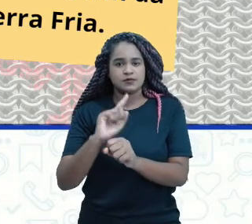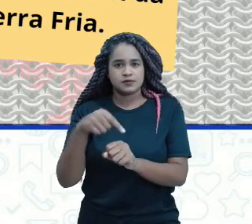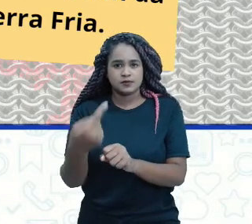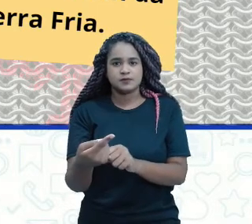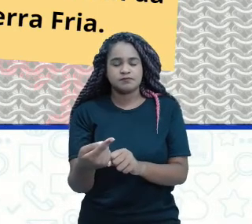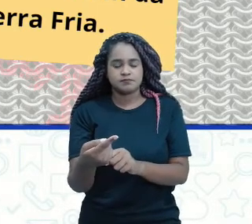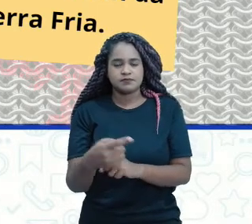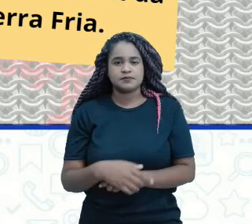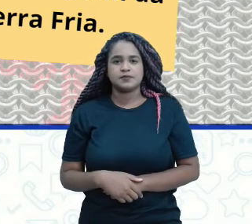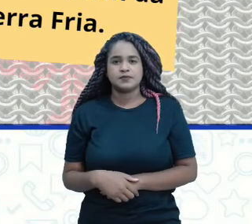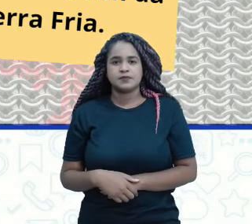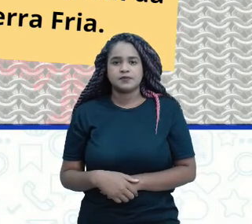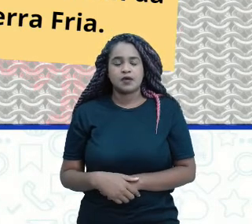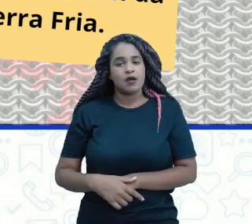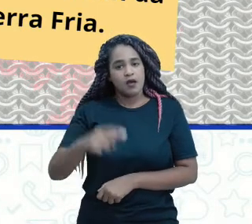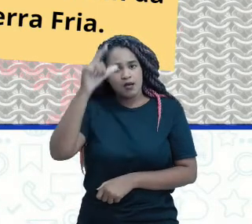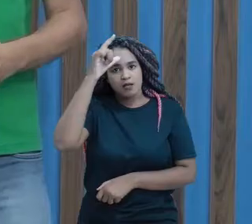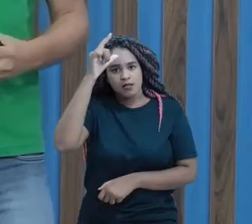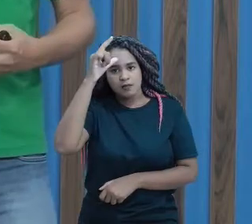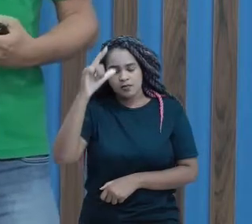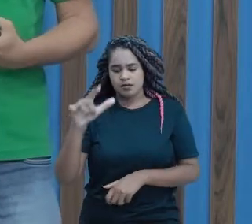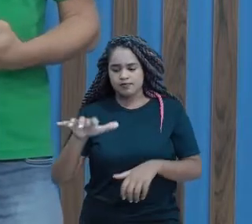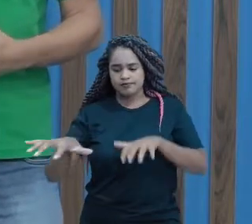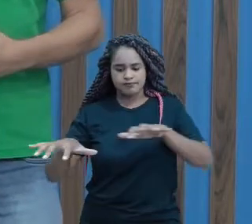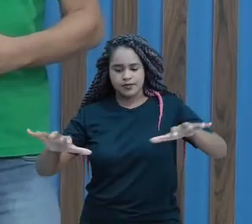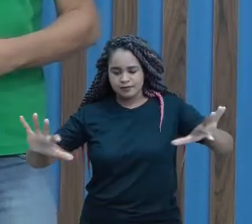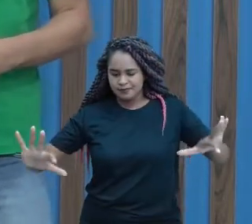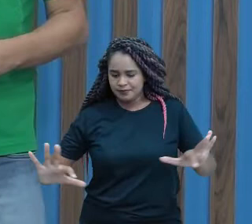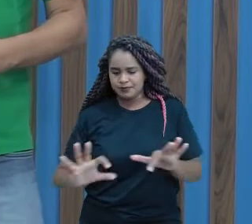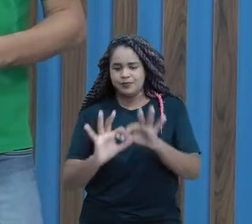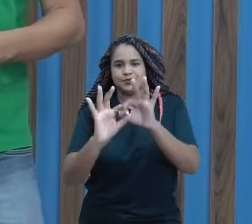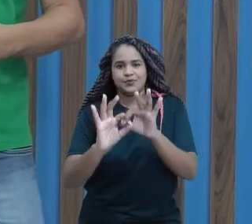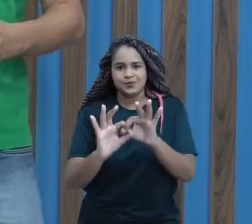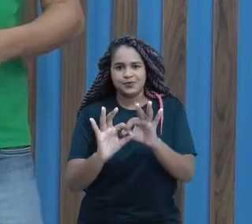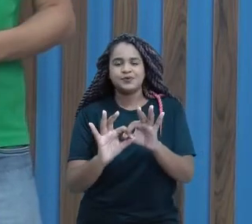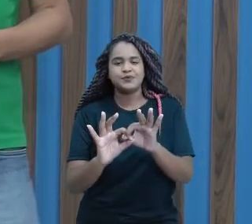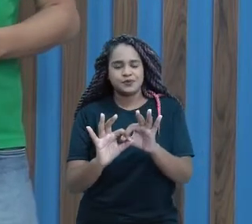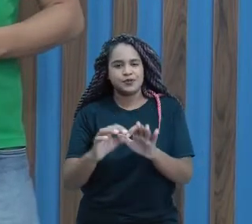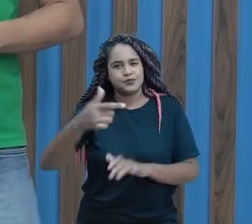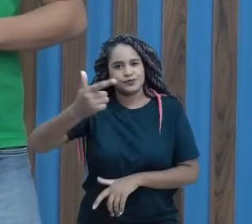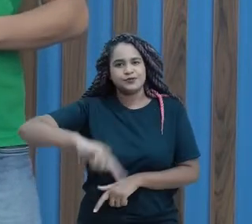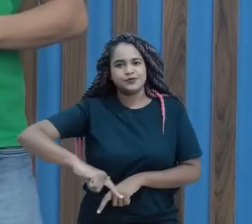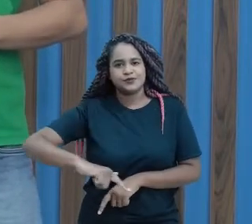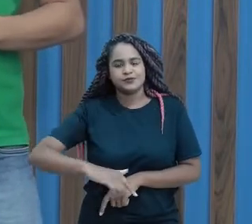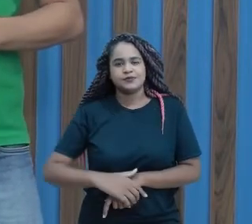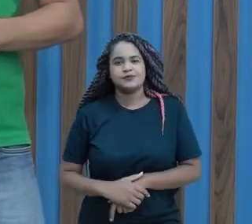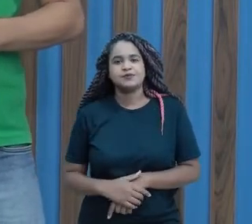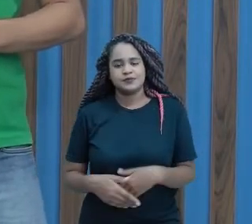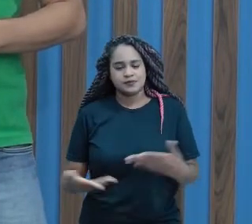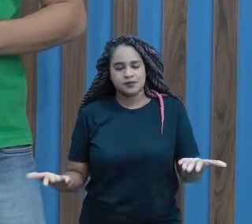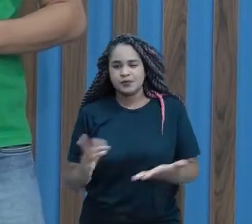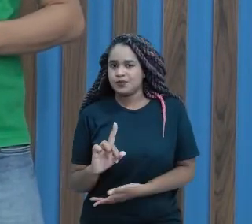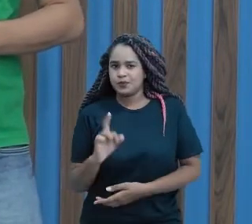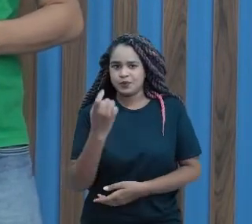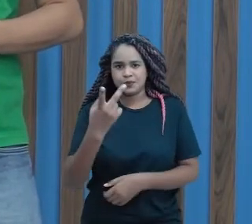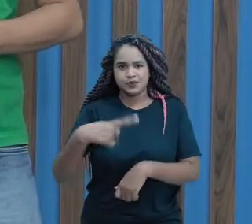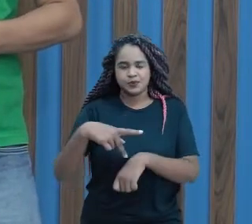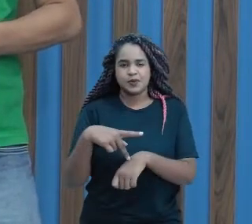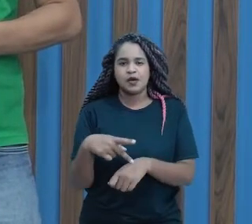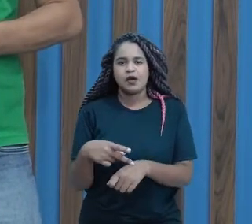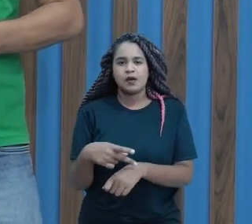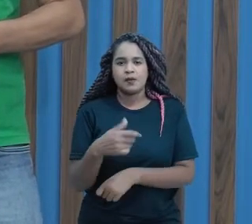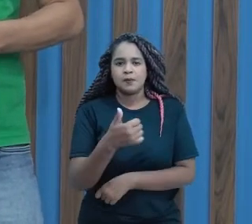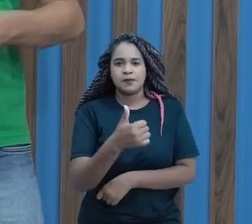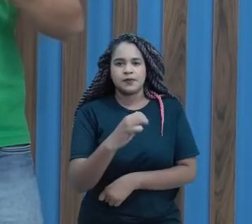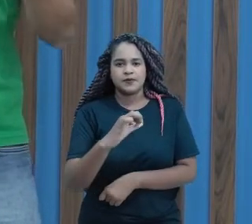União Soviética, a Alemanha voltou a se unificar. Né? Então, passou a ser o único país, né, a partir de